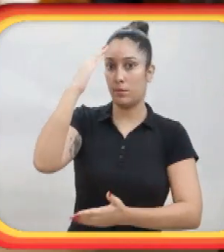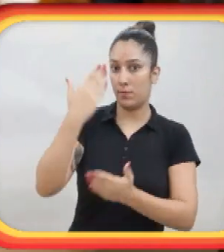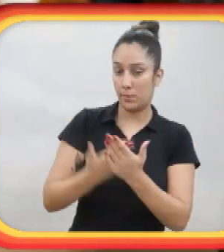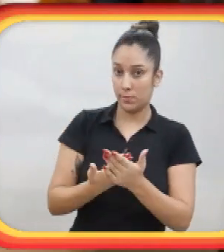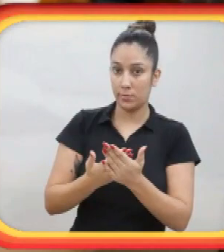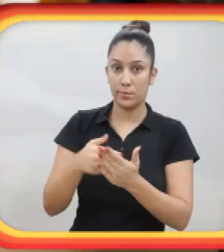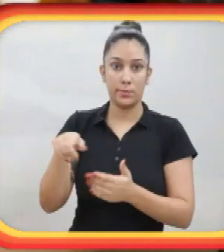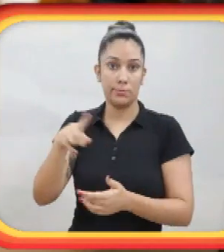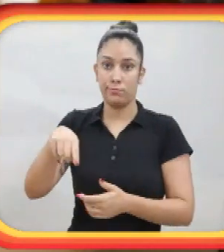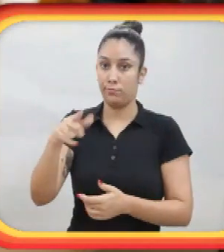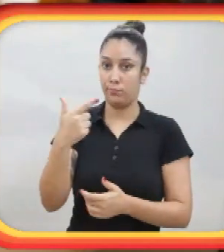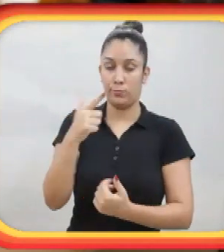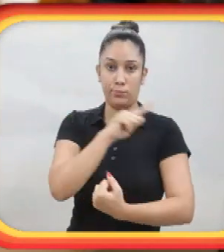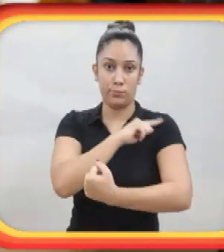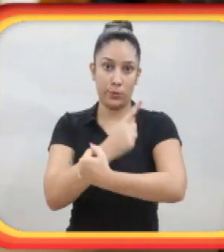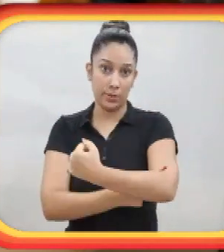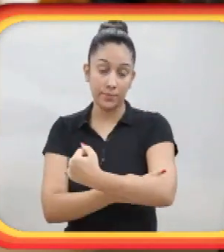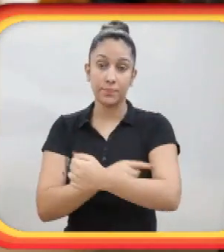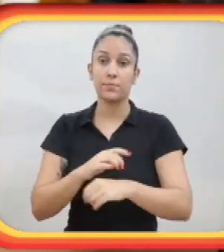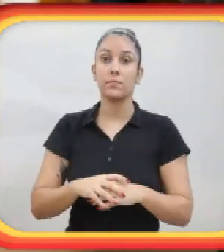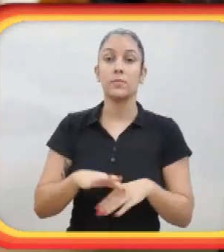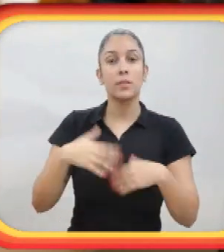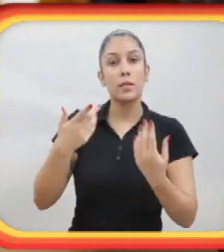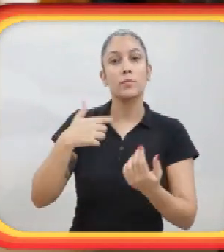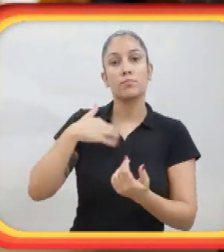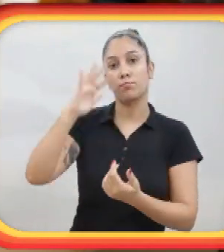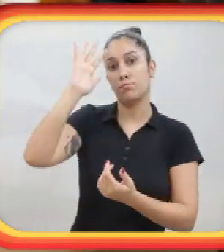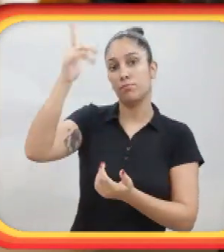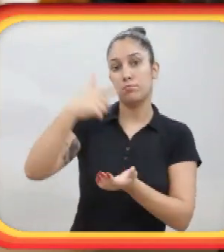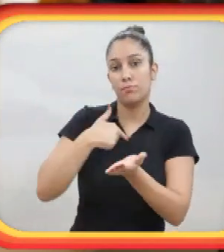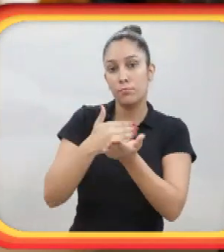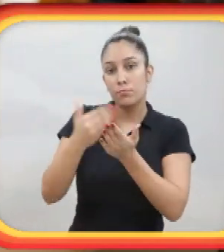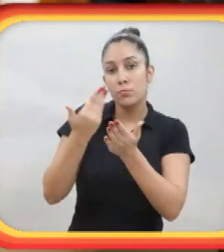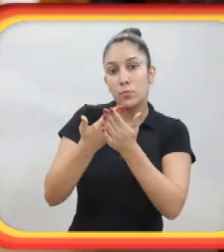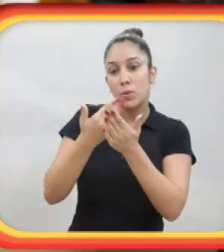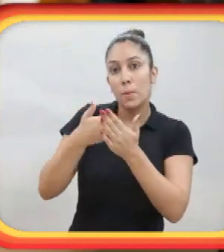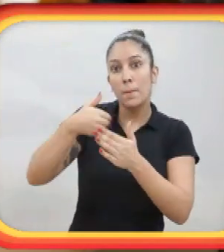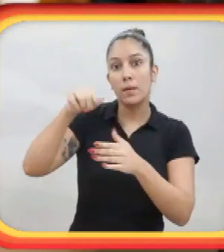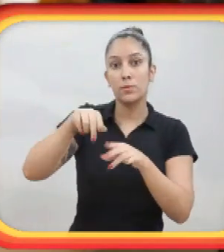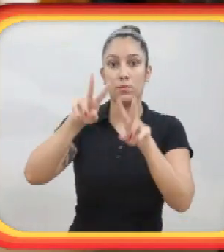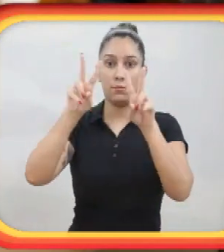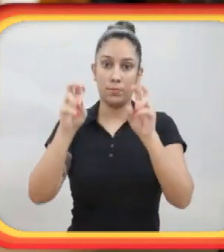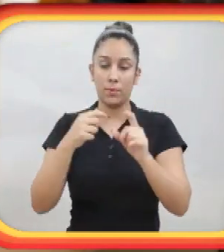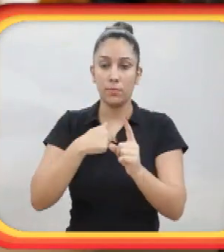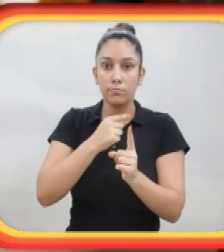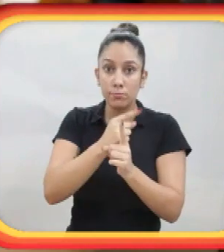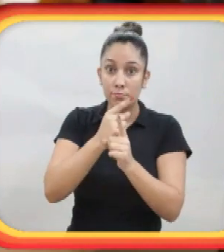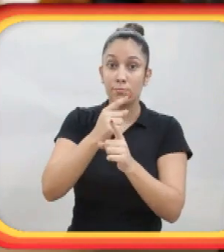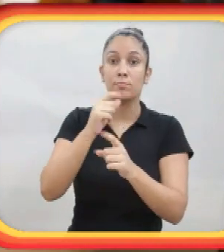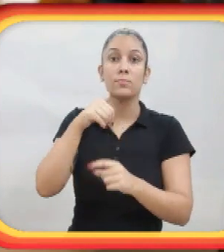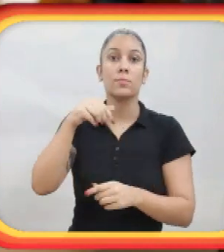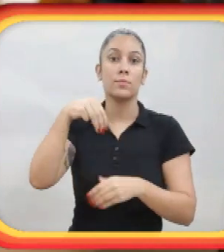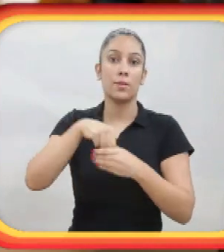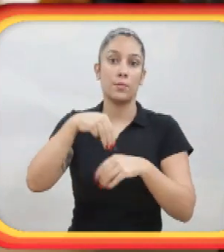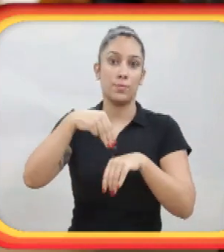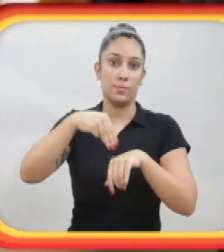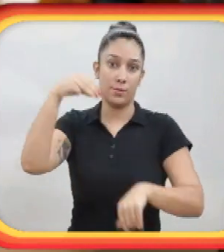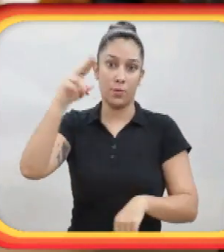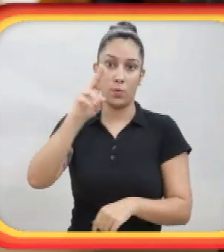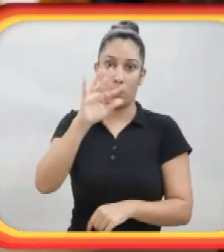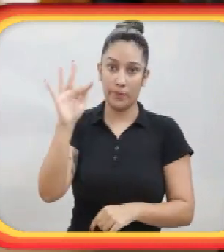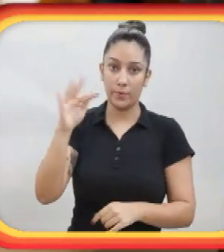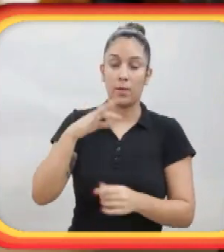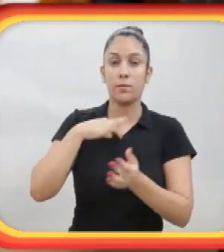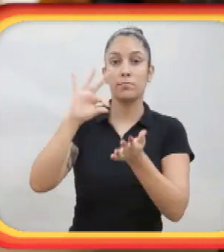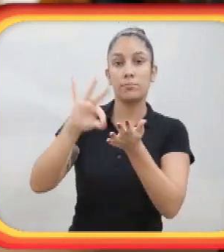muitas pessoas acreditavam que ela não tinha esse potencial. E eu resolvi começar a estudar mais sobre isso e descobri